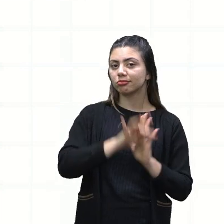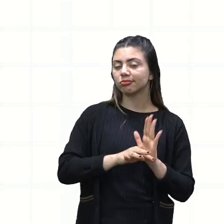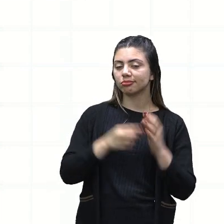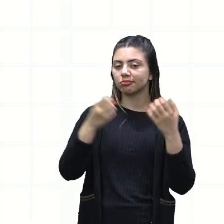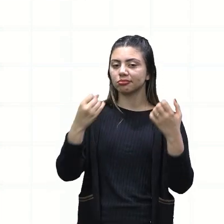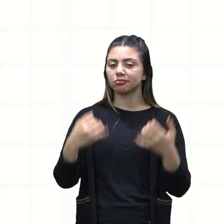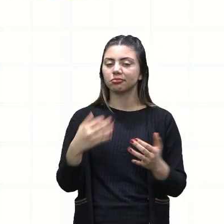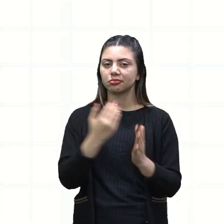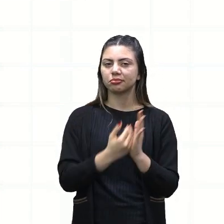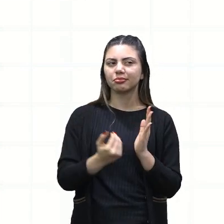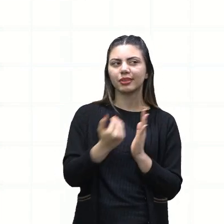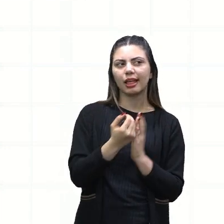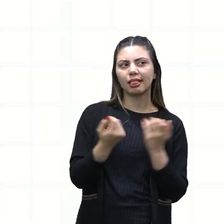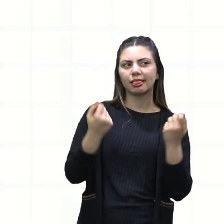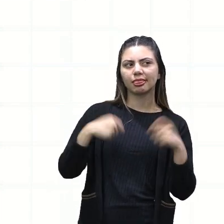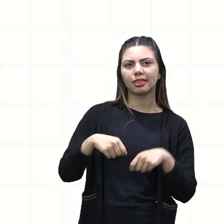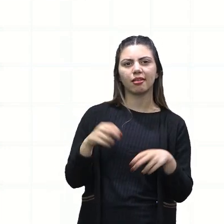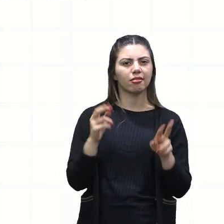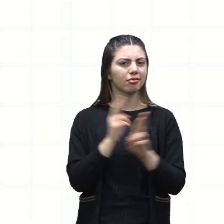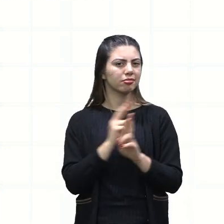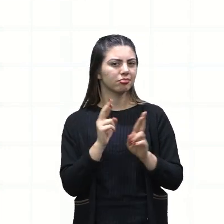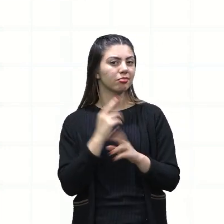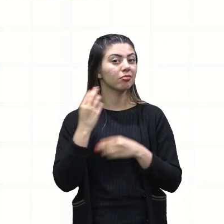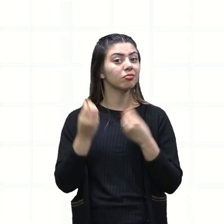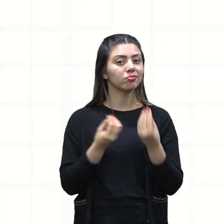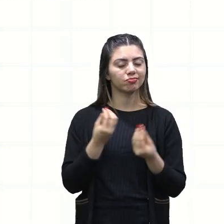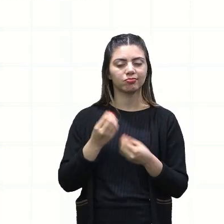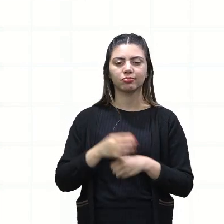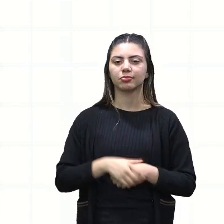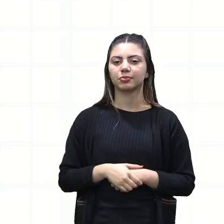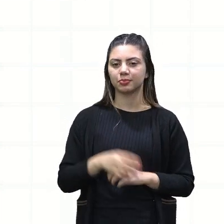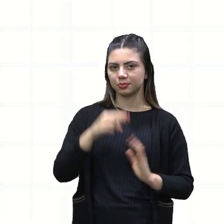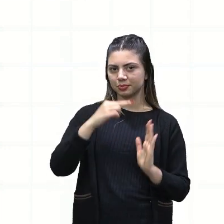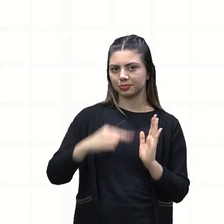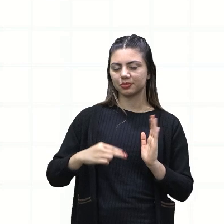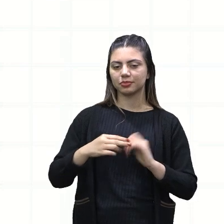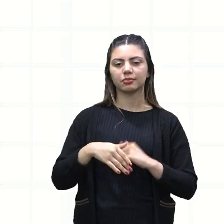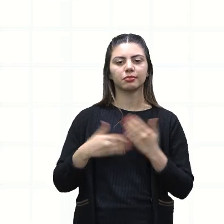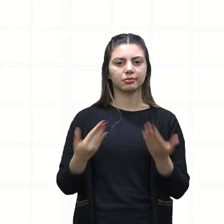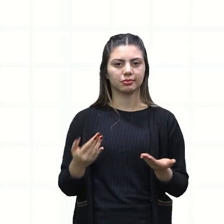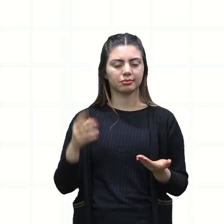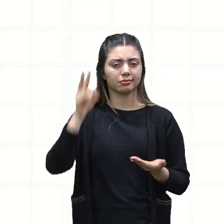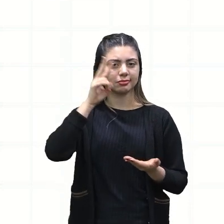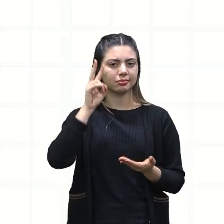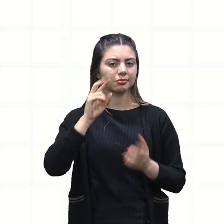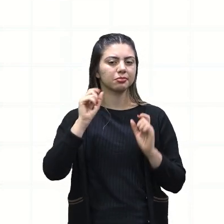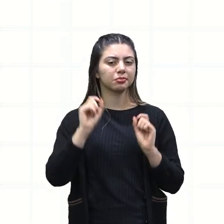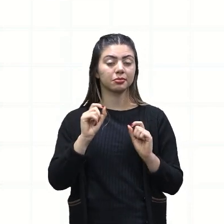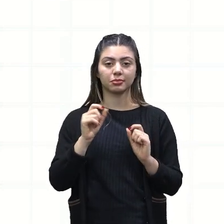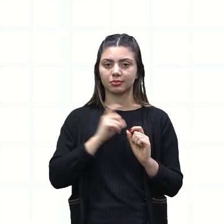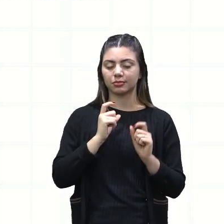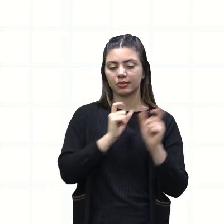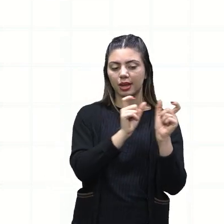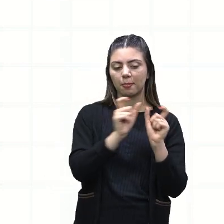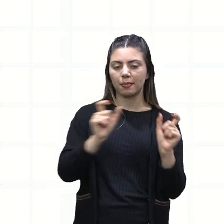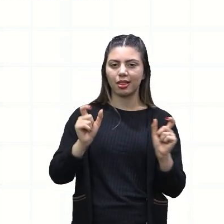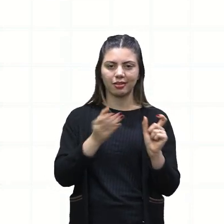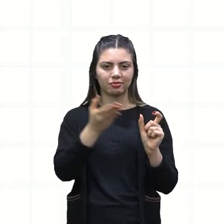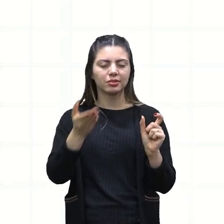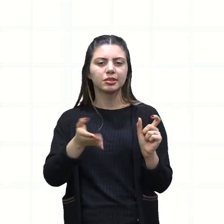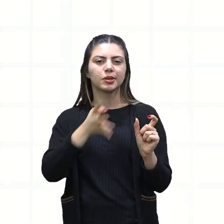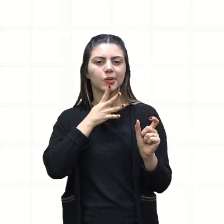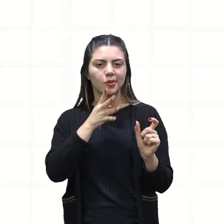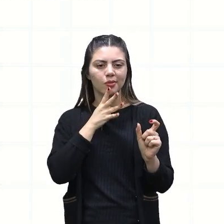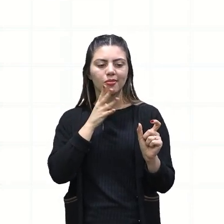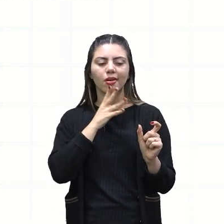né? Será que isso é possível? Será que isso já está acontecendo? E aí, vamos lá. Lembrando para a gente identificar logo as palavras que você conhece, as